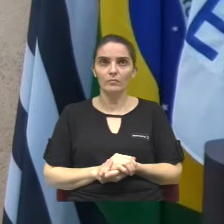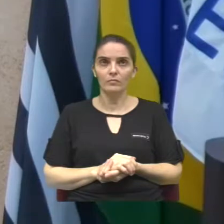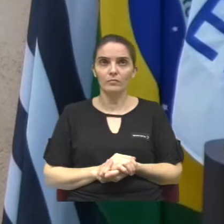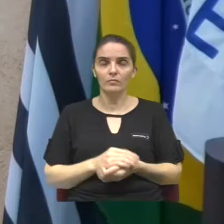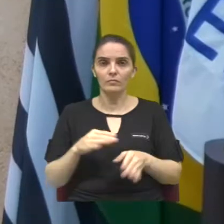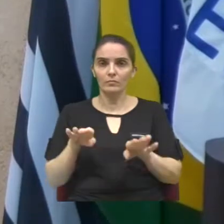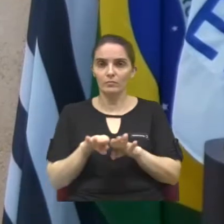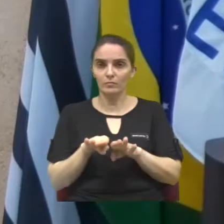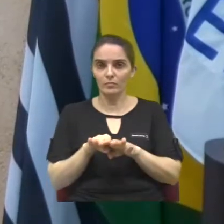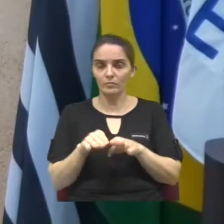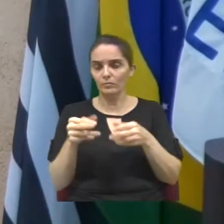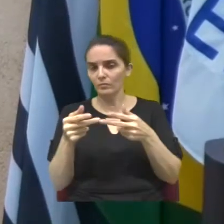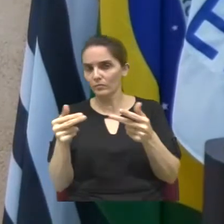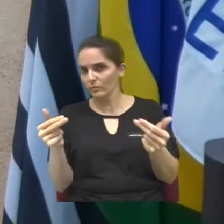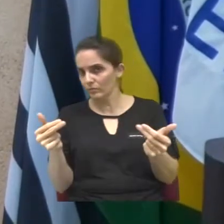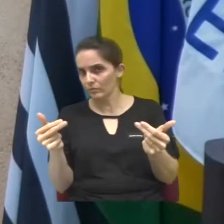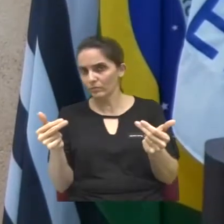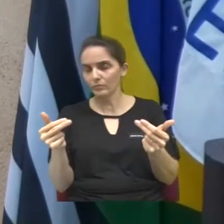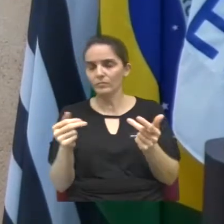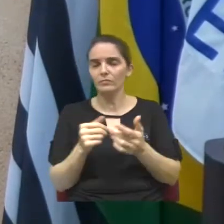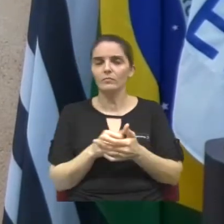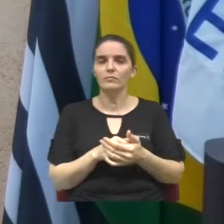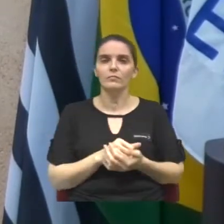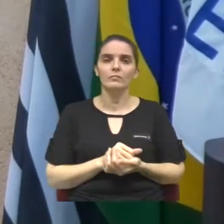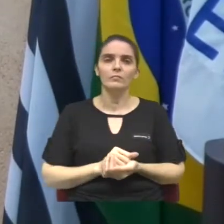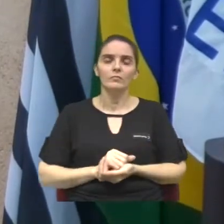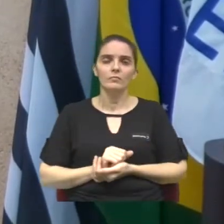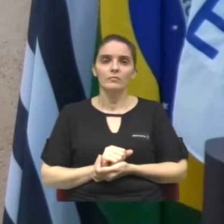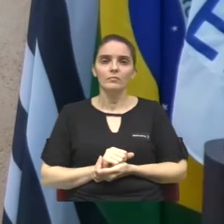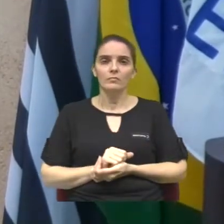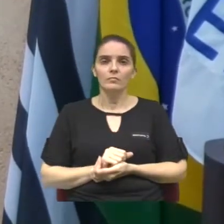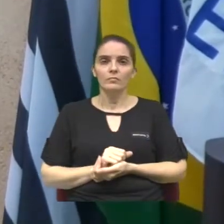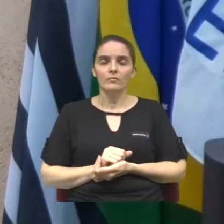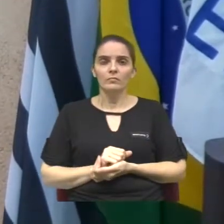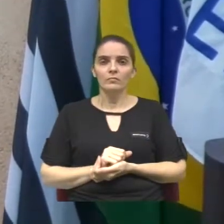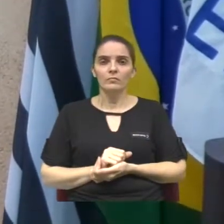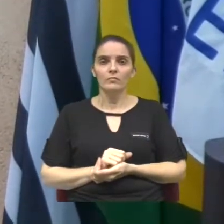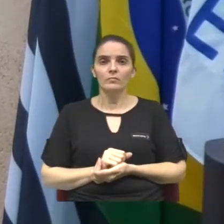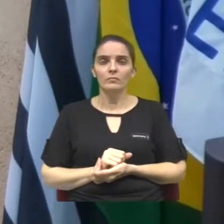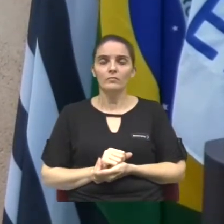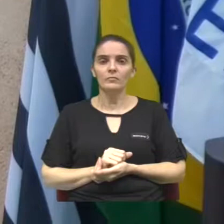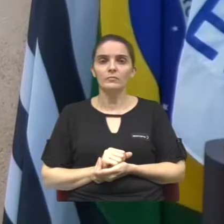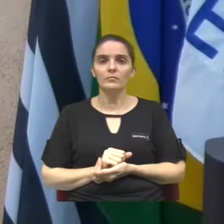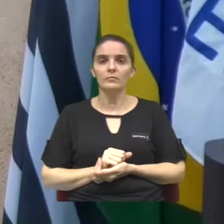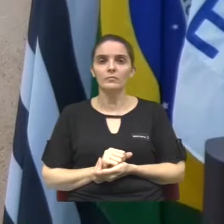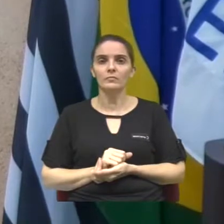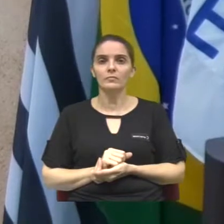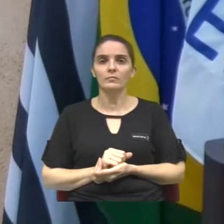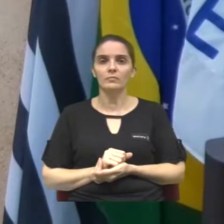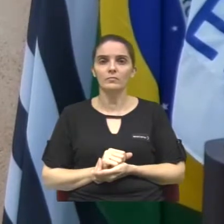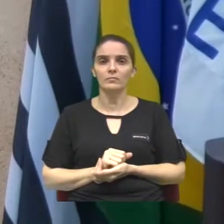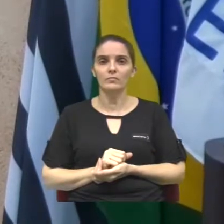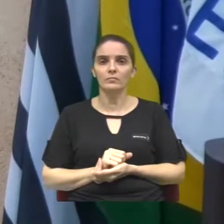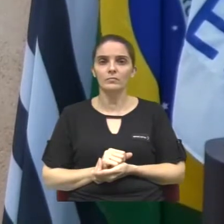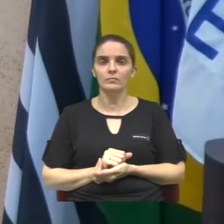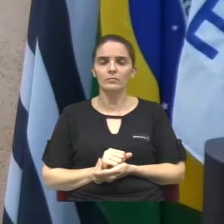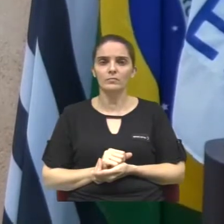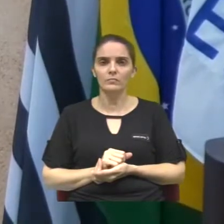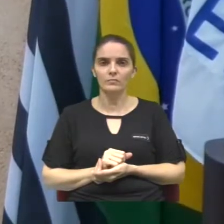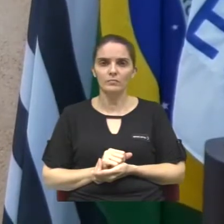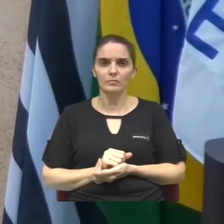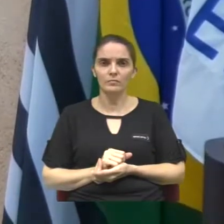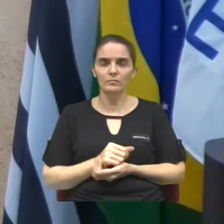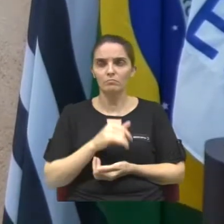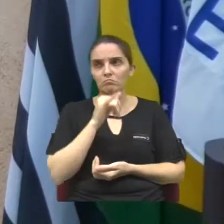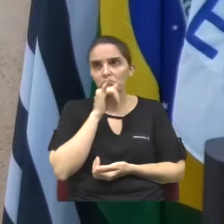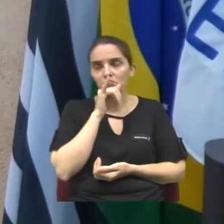fora algumas colocações que são referentes a números, por